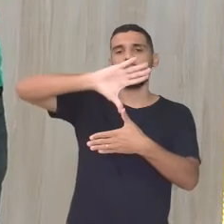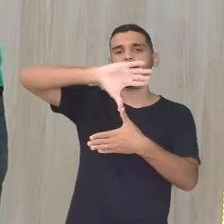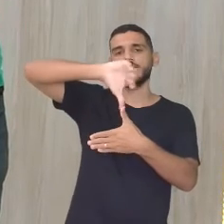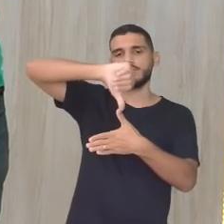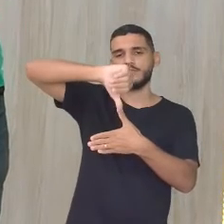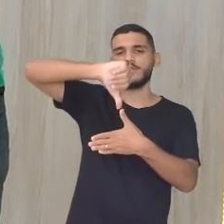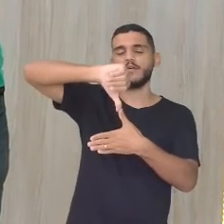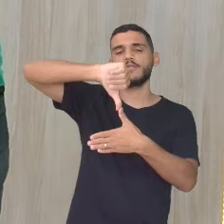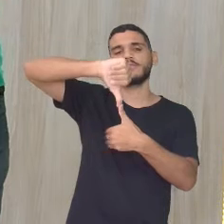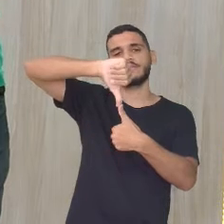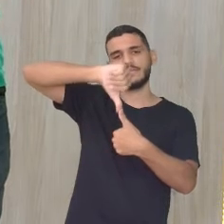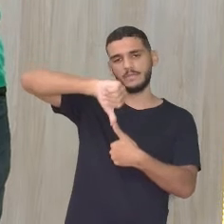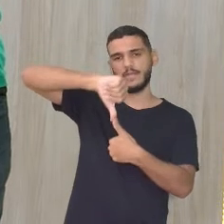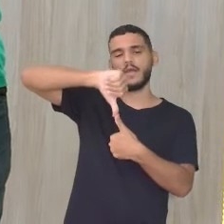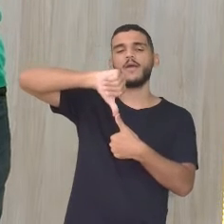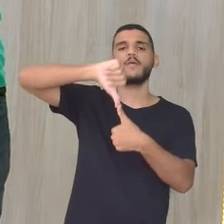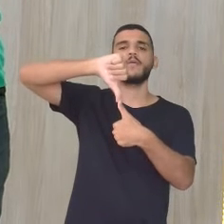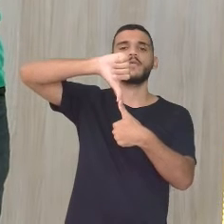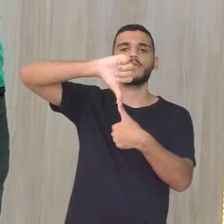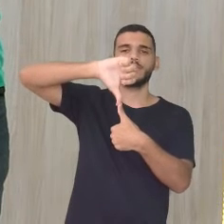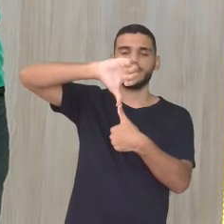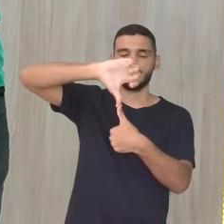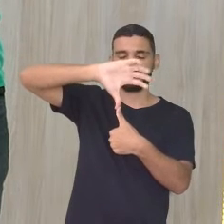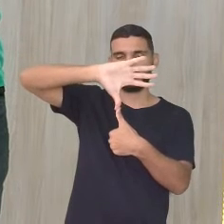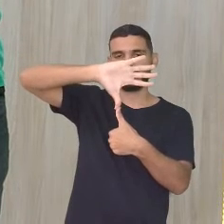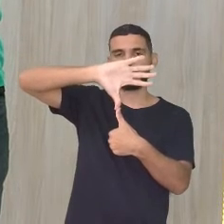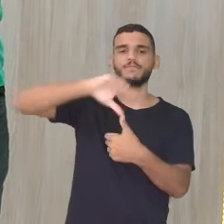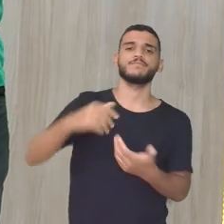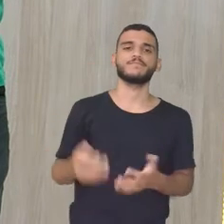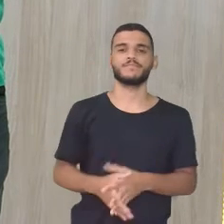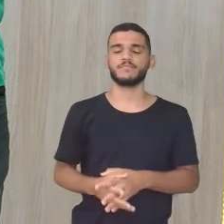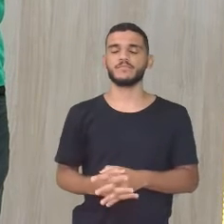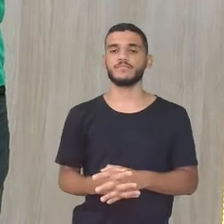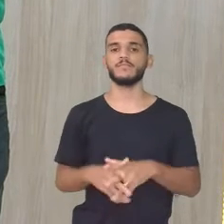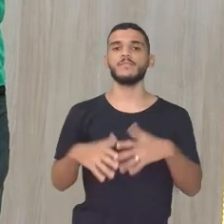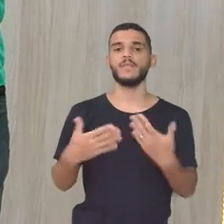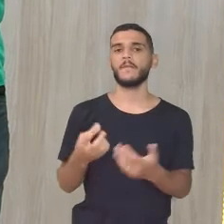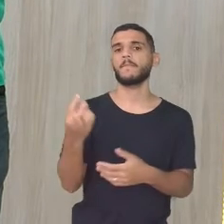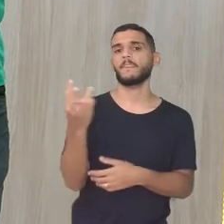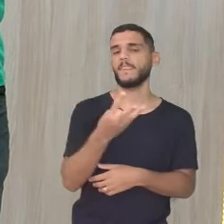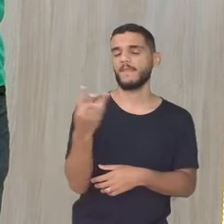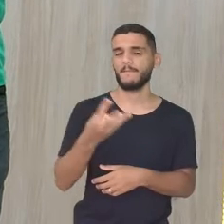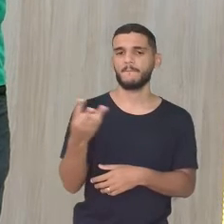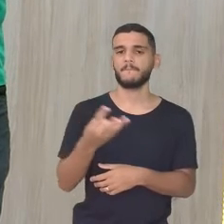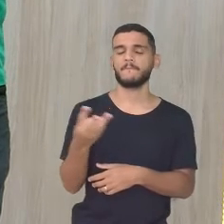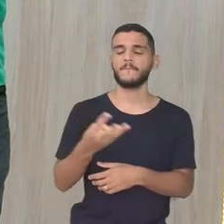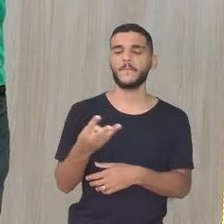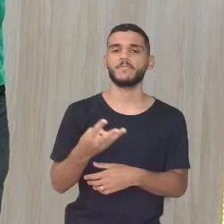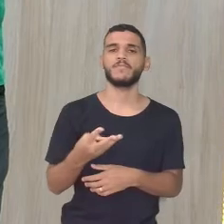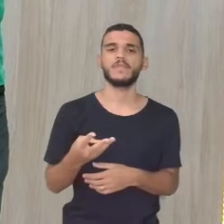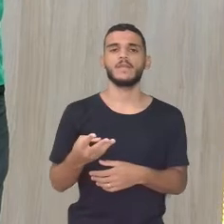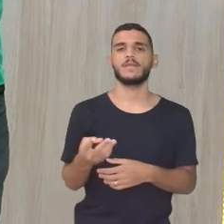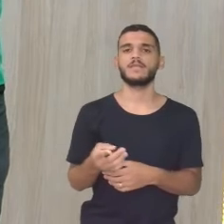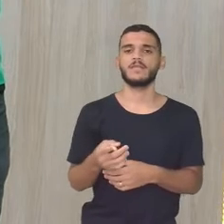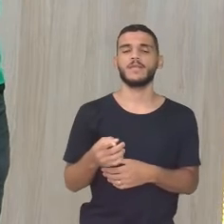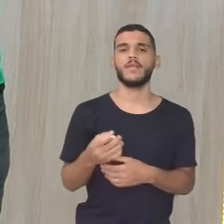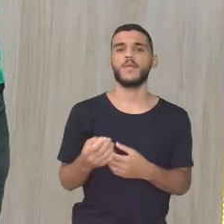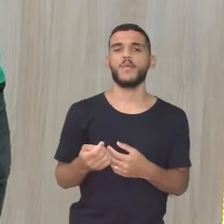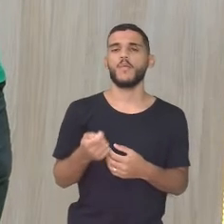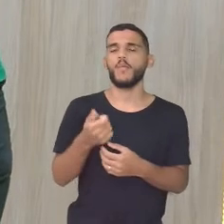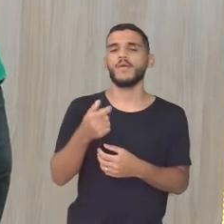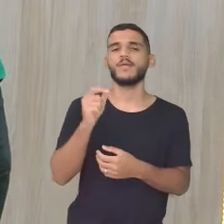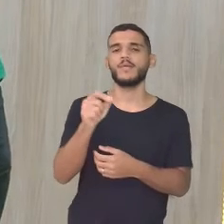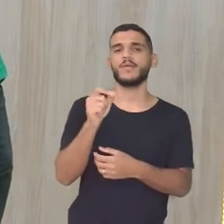Central e a América do Sul. Mas lembrando que essas três massas estão quase na mesma